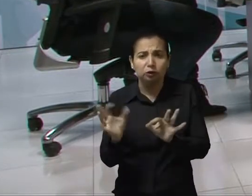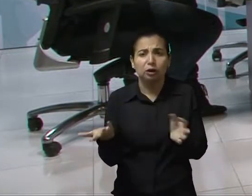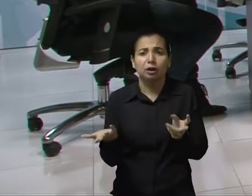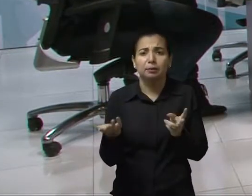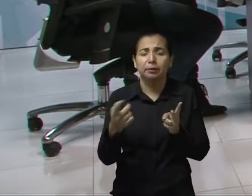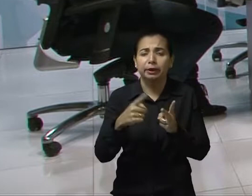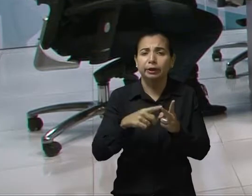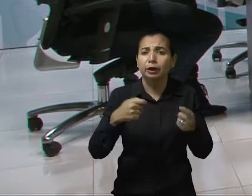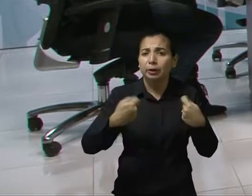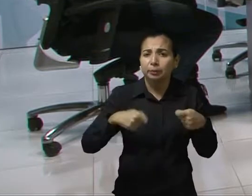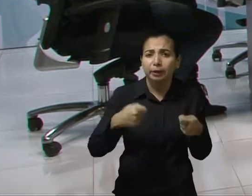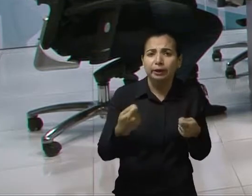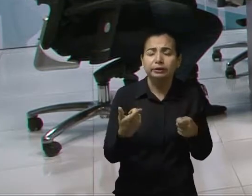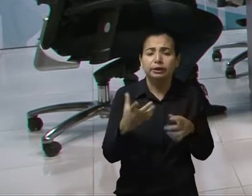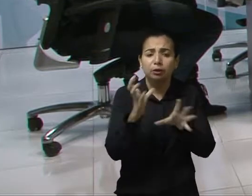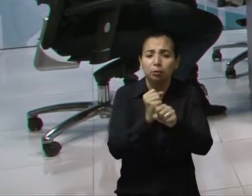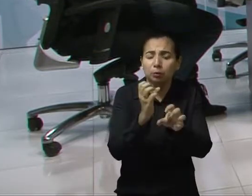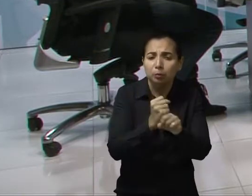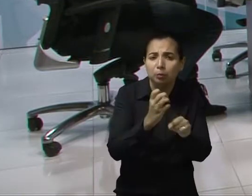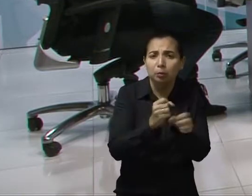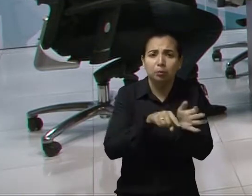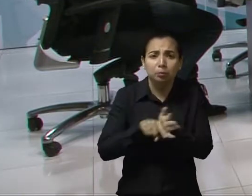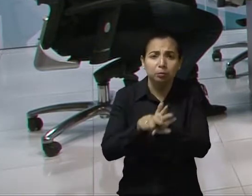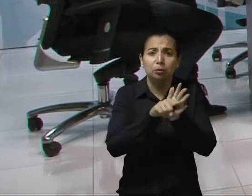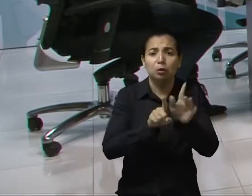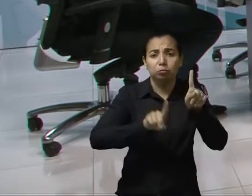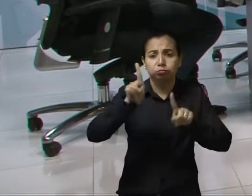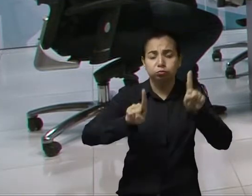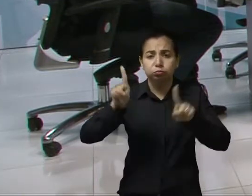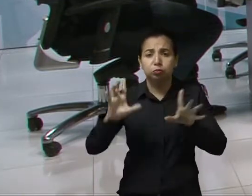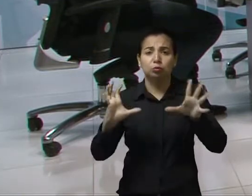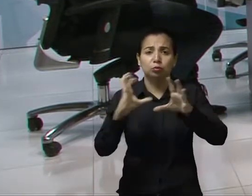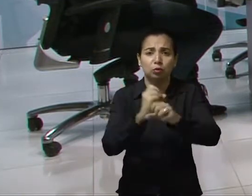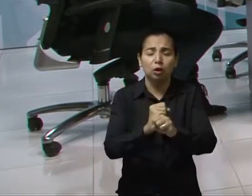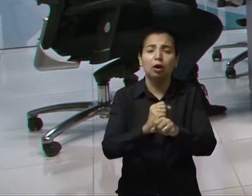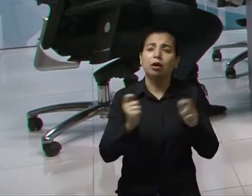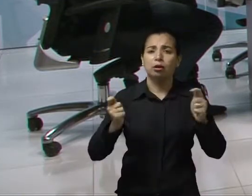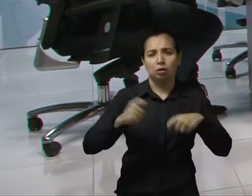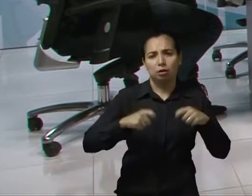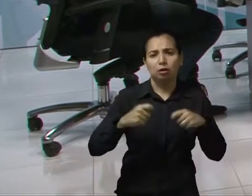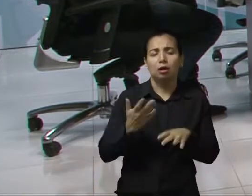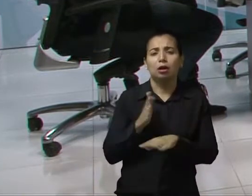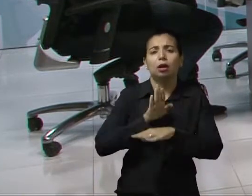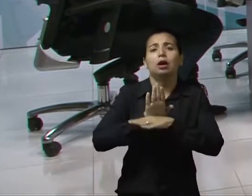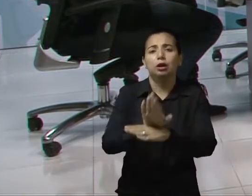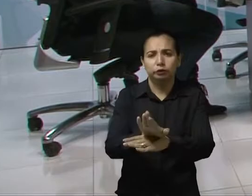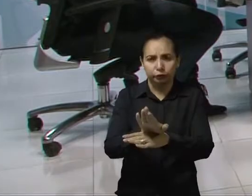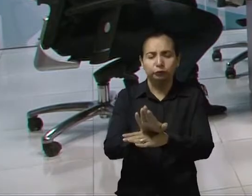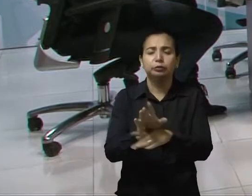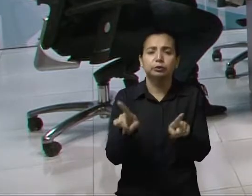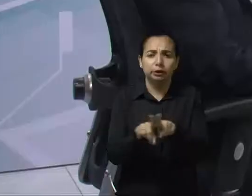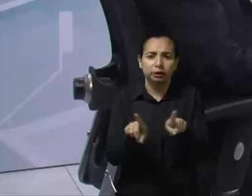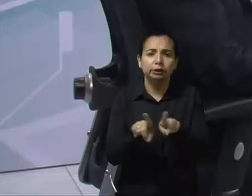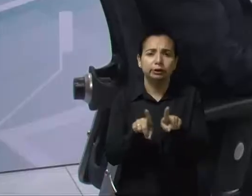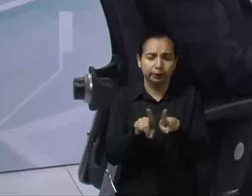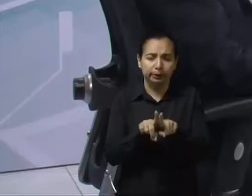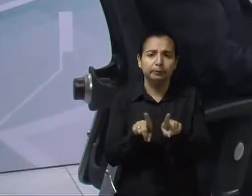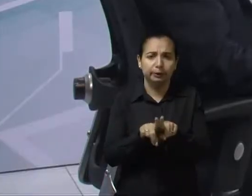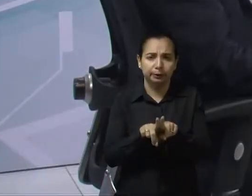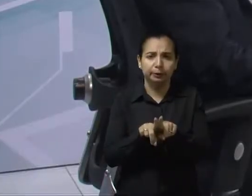na manipulação dos dados e que realmente possa dar a sua contribuição mais